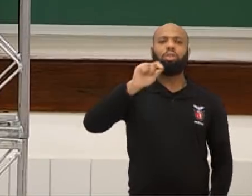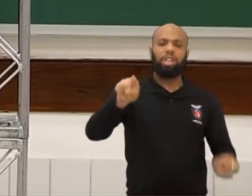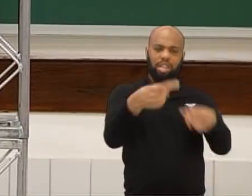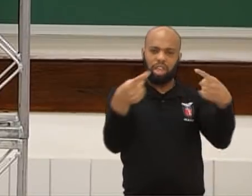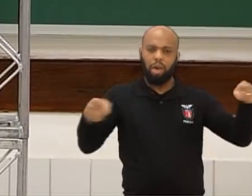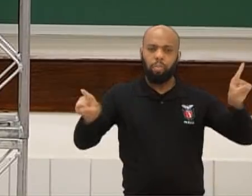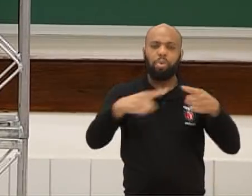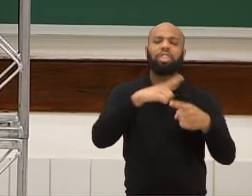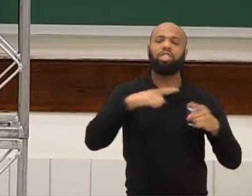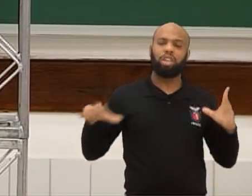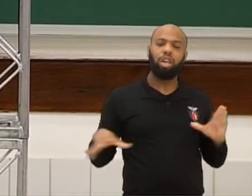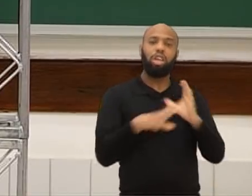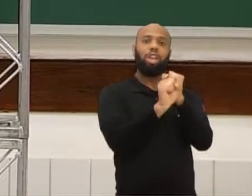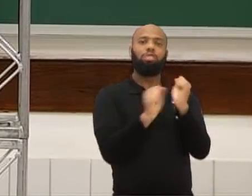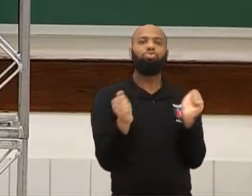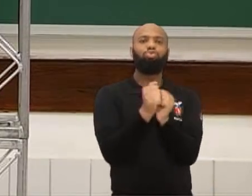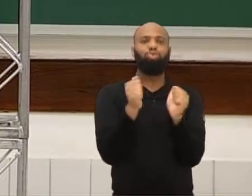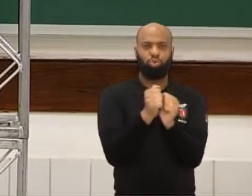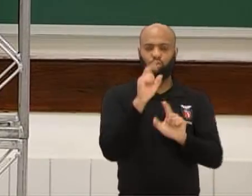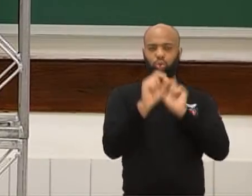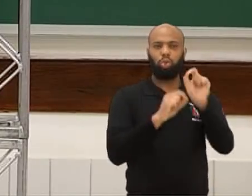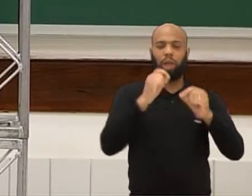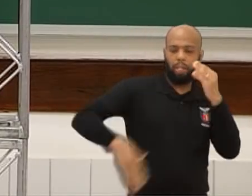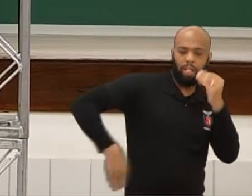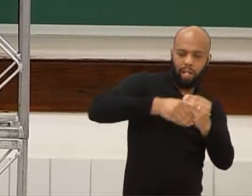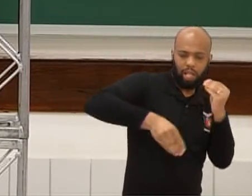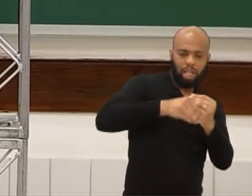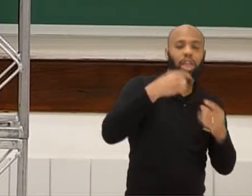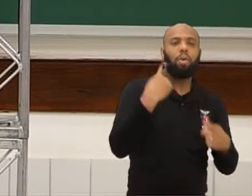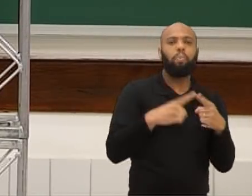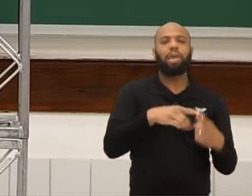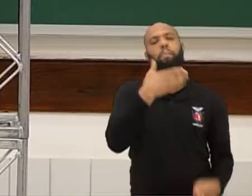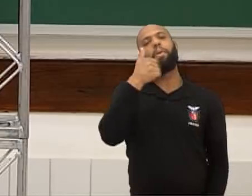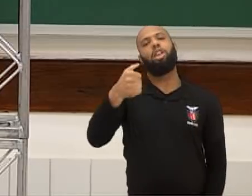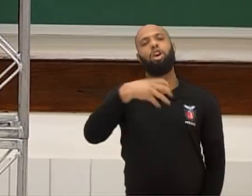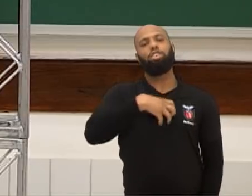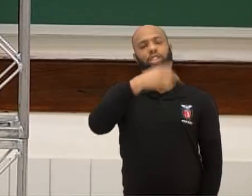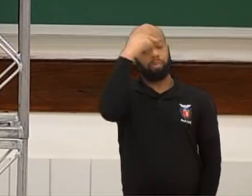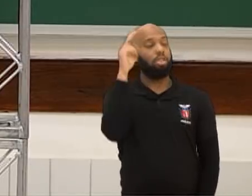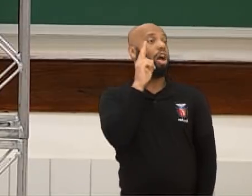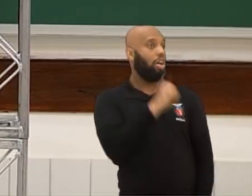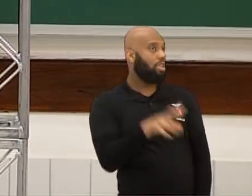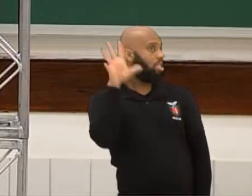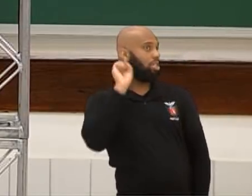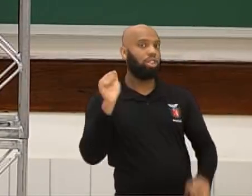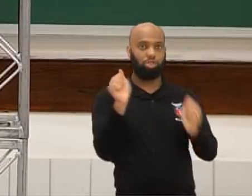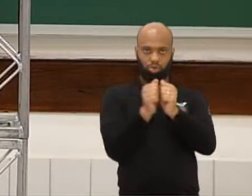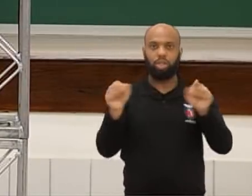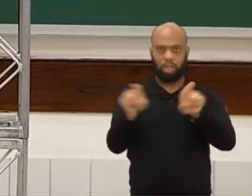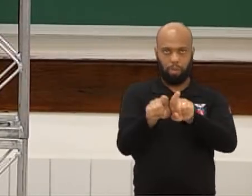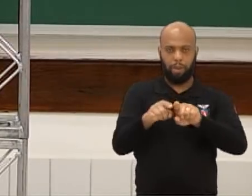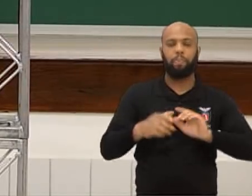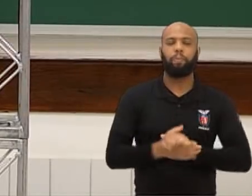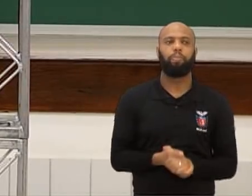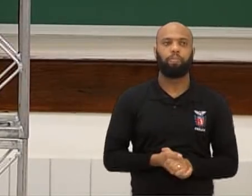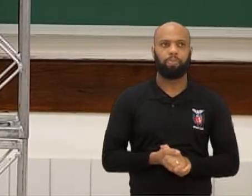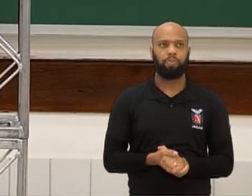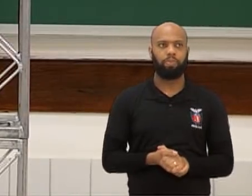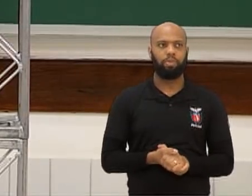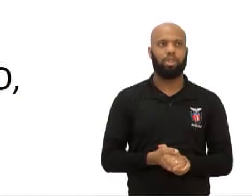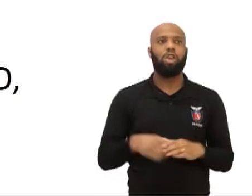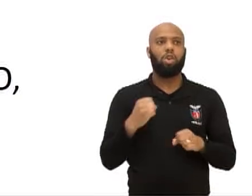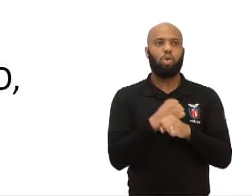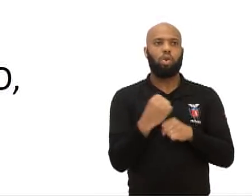somasse ao que ele tinha produzido em imagens e enriquecesse, assim, a percepção das pessoas em relação àquela obra.